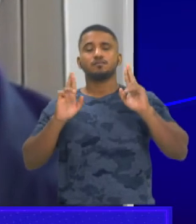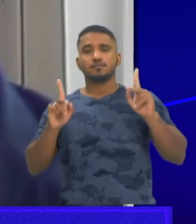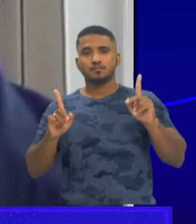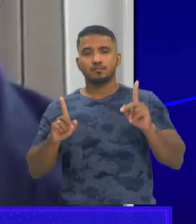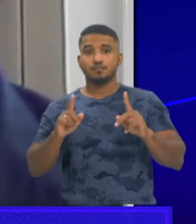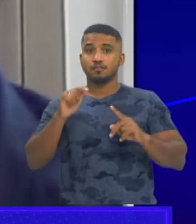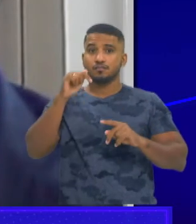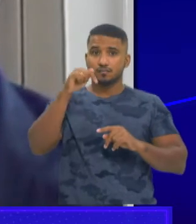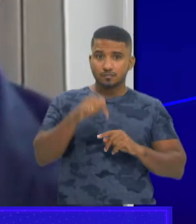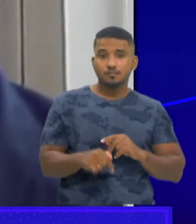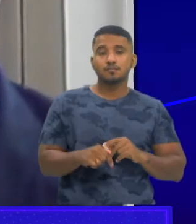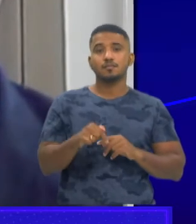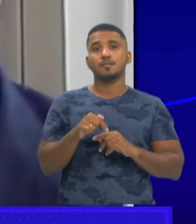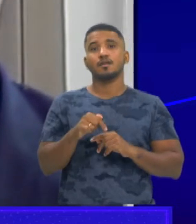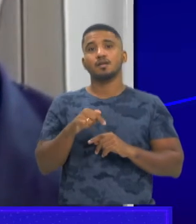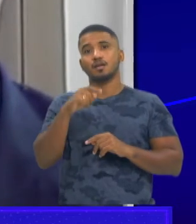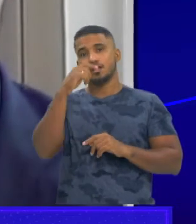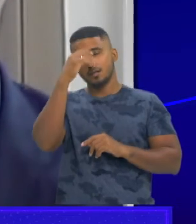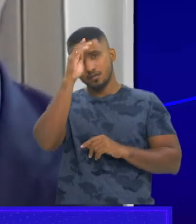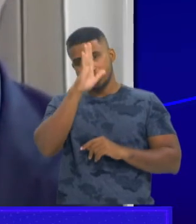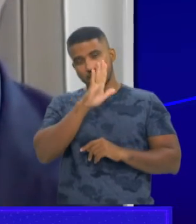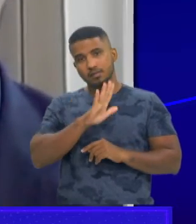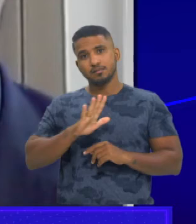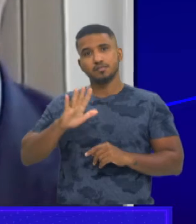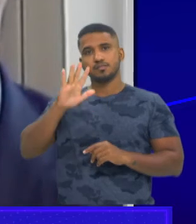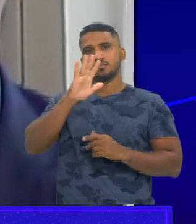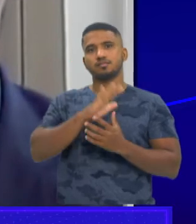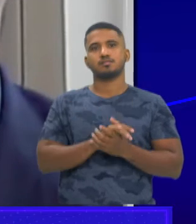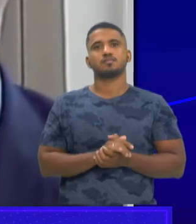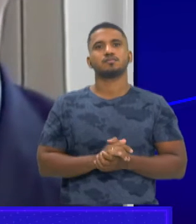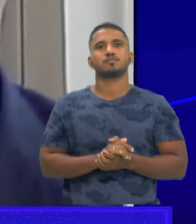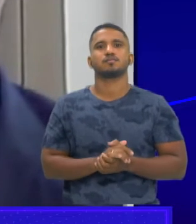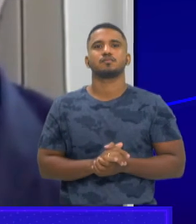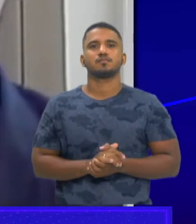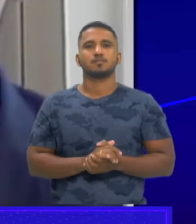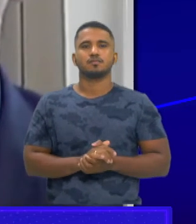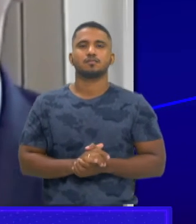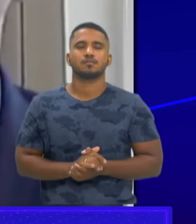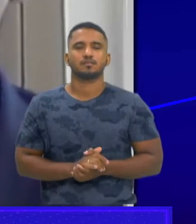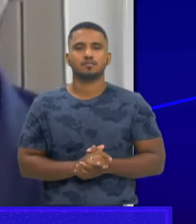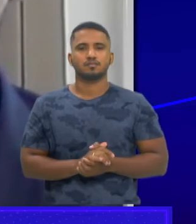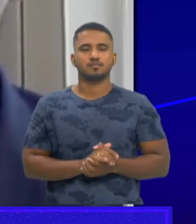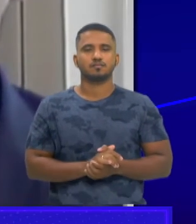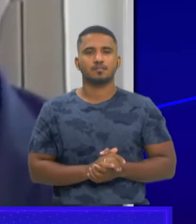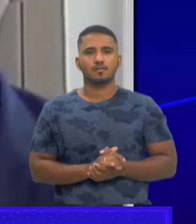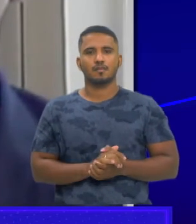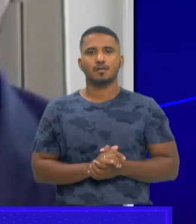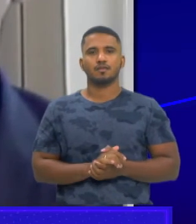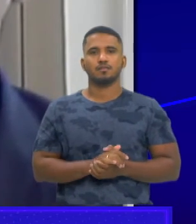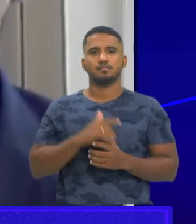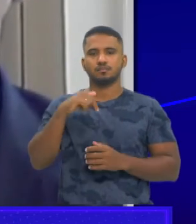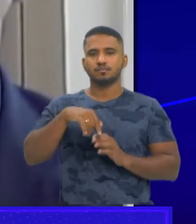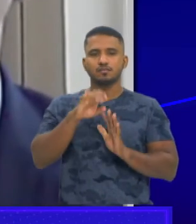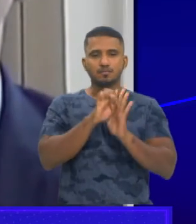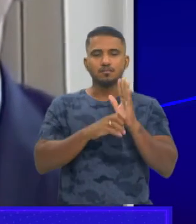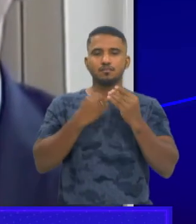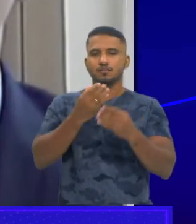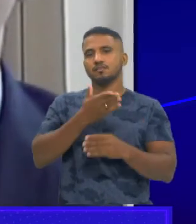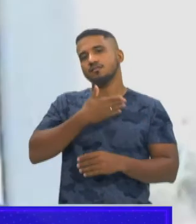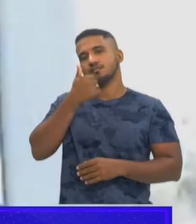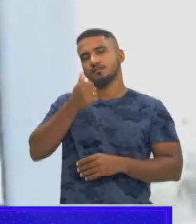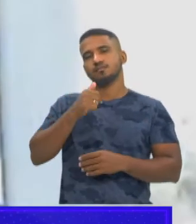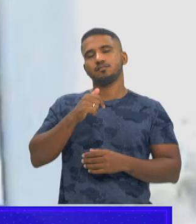de melhoria para esse universo das pessoas com deficiência, o Estatuto da Pessoa com Deficiência do Piauí?